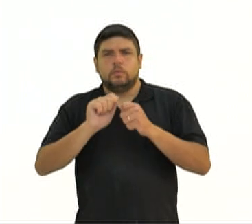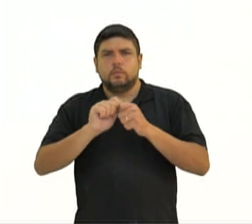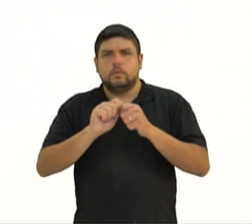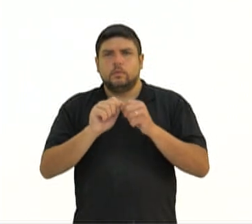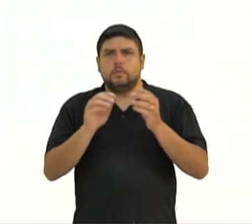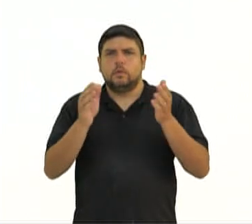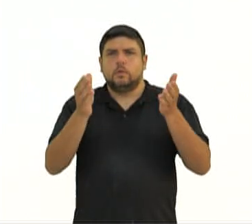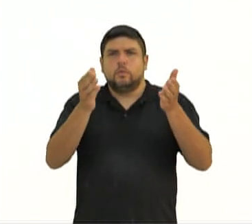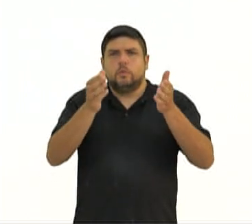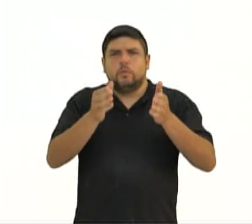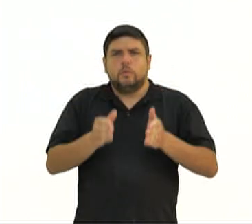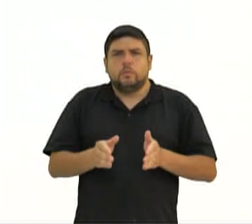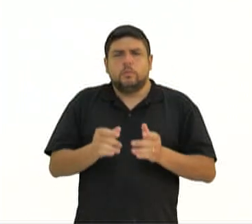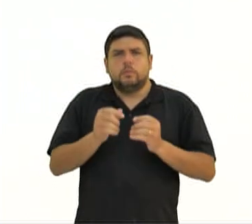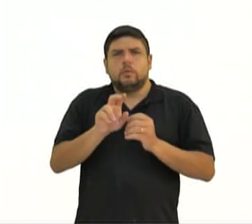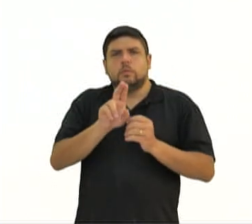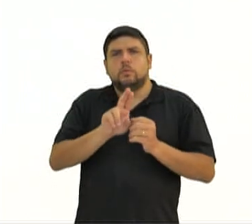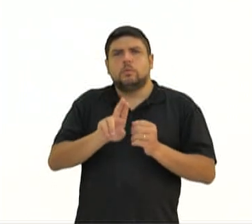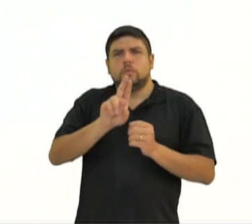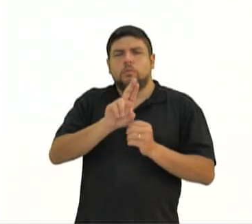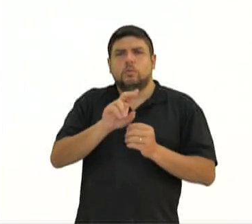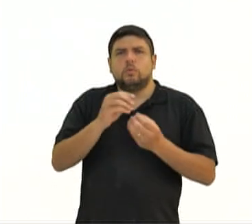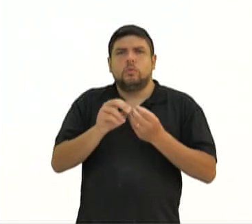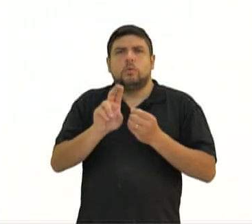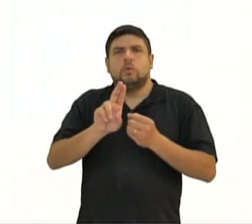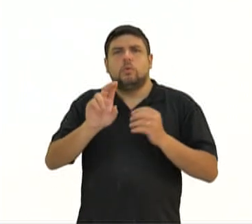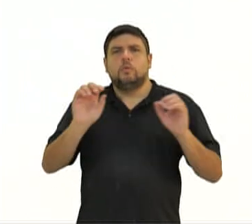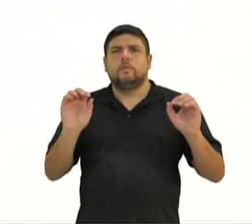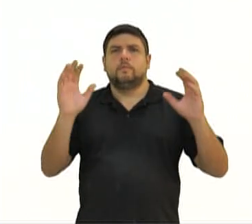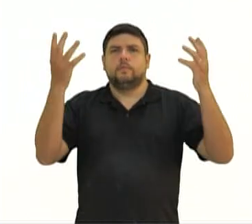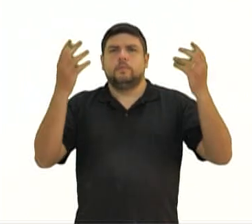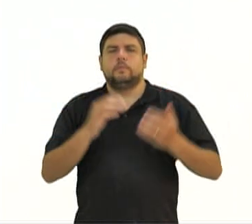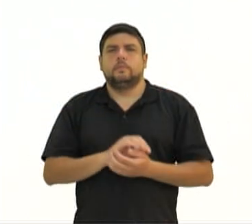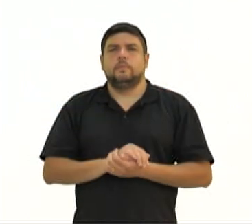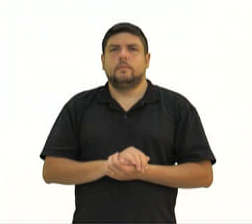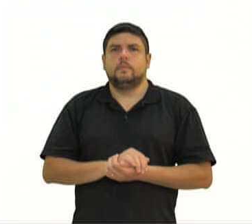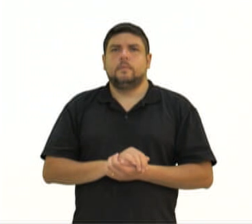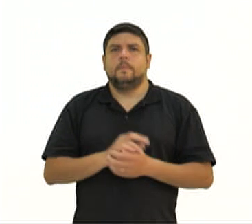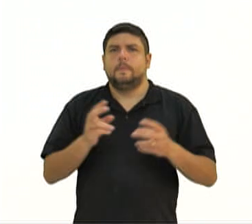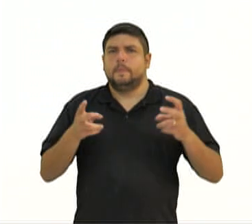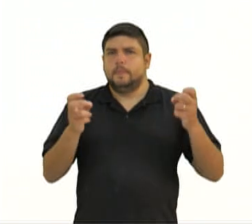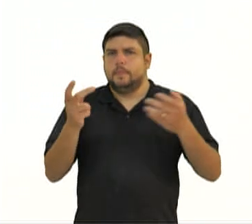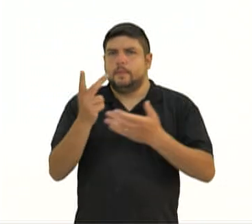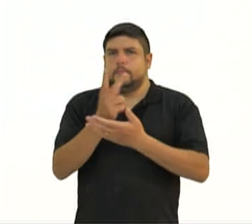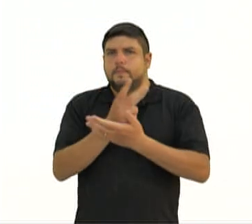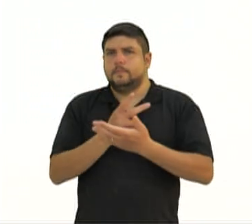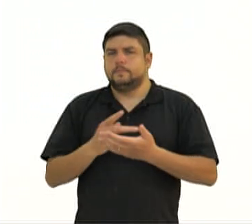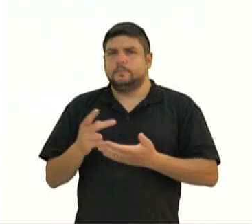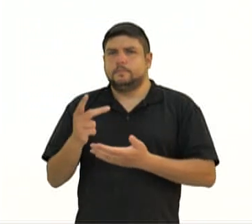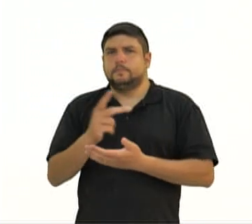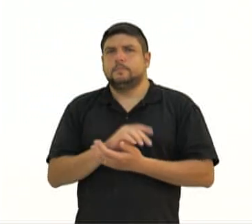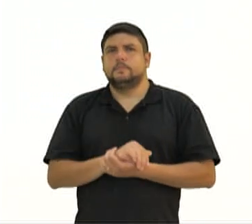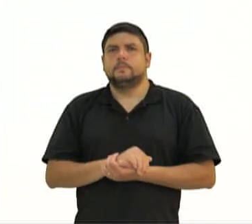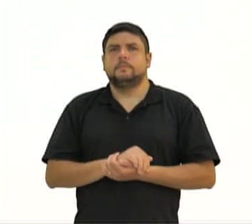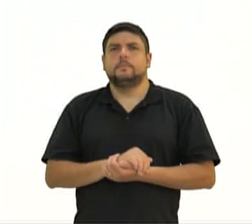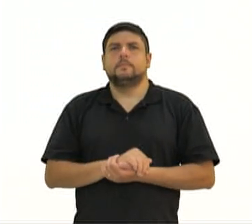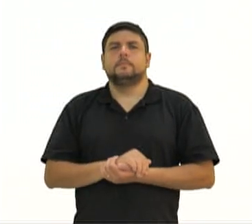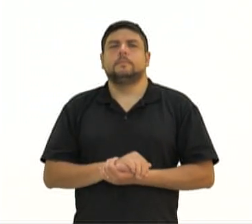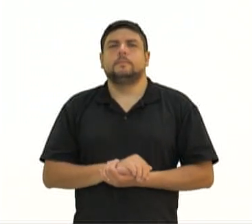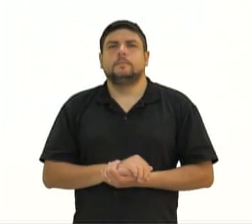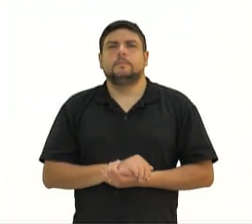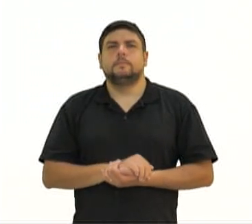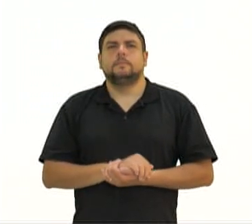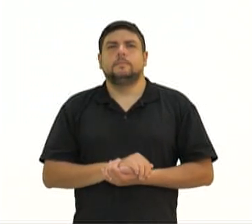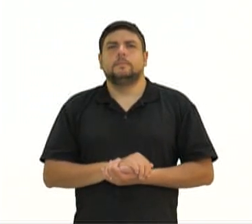e eram utilizadas em cerimônias, tá? Vocês podem ver os desenhos, a origem, o